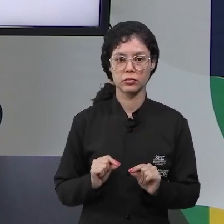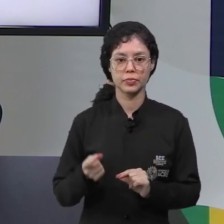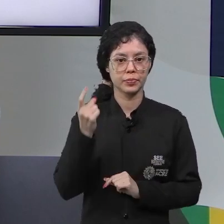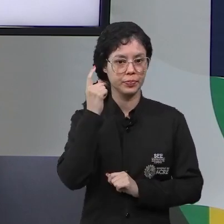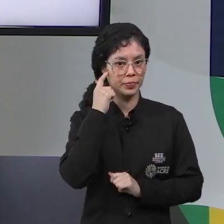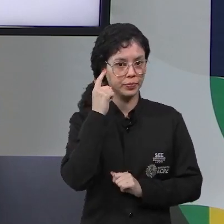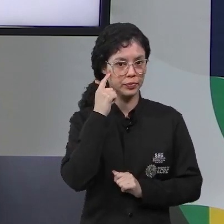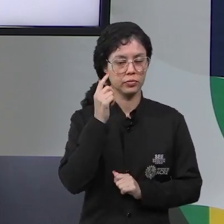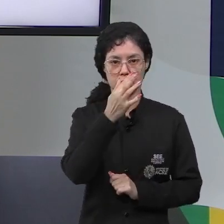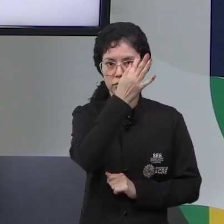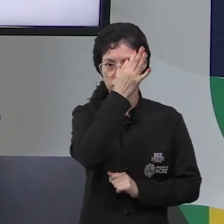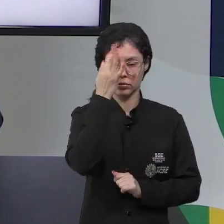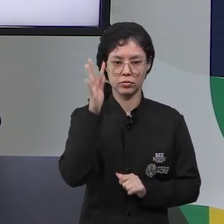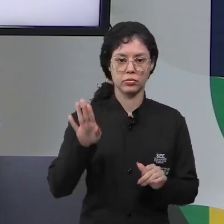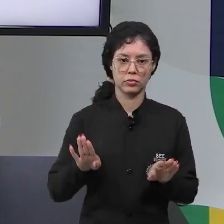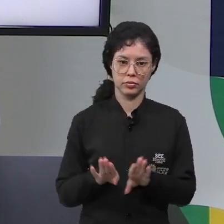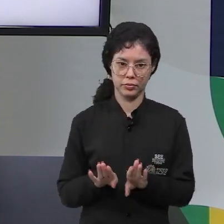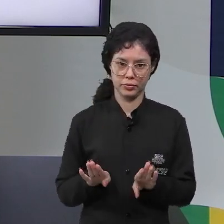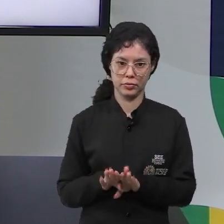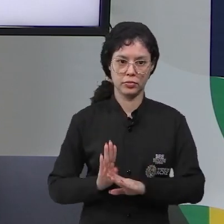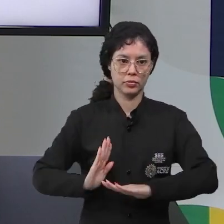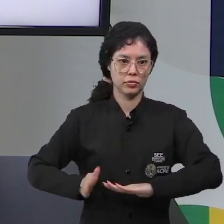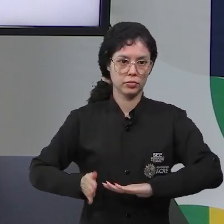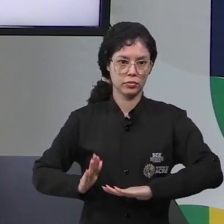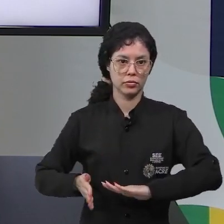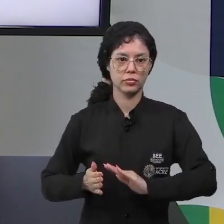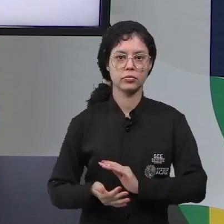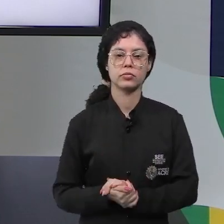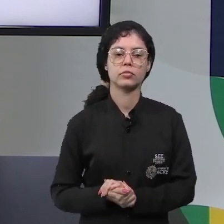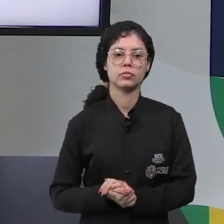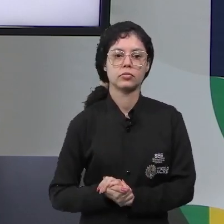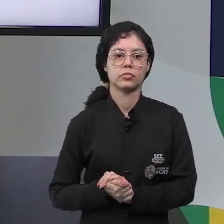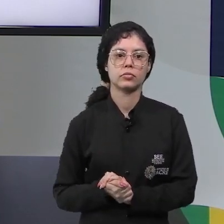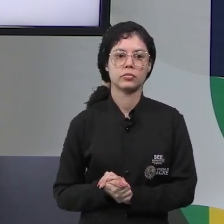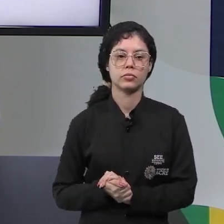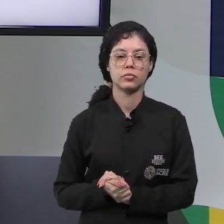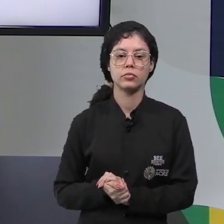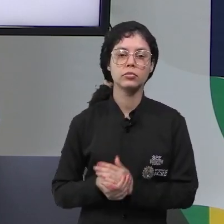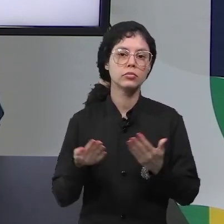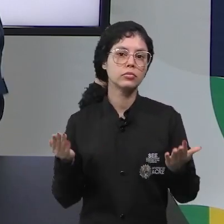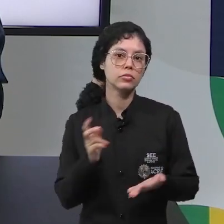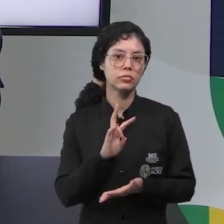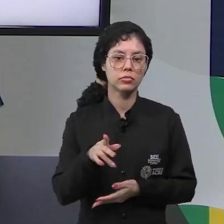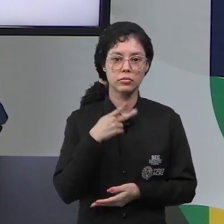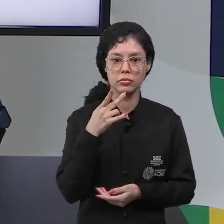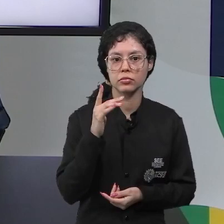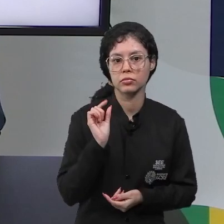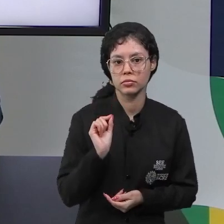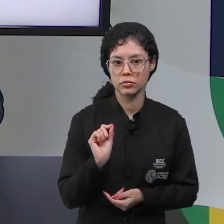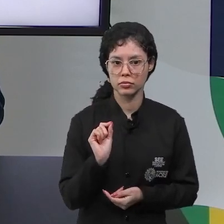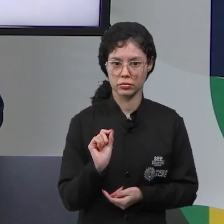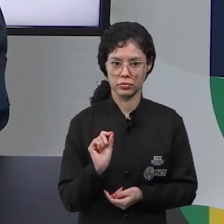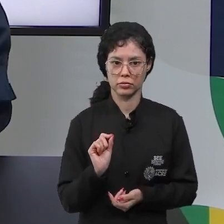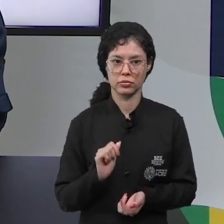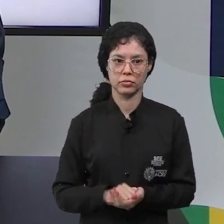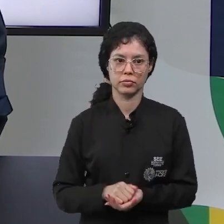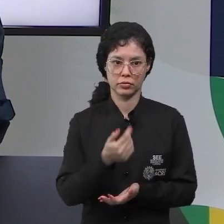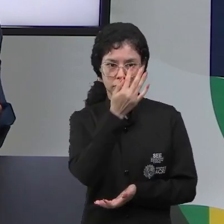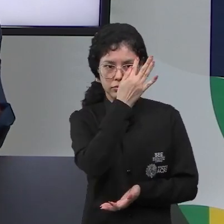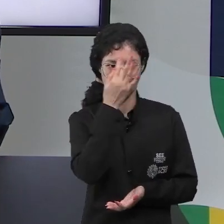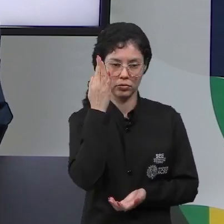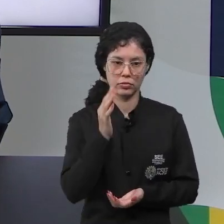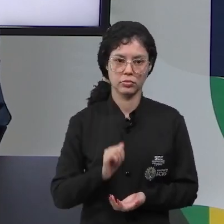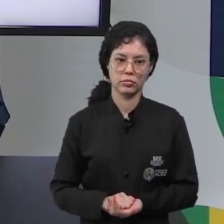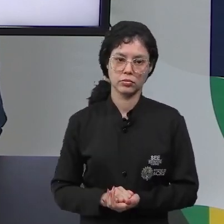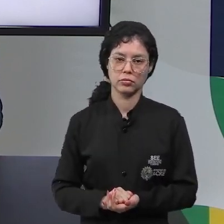pensamento de um filósofo também contemporâneo, Gilles Deleuze, que ele vai dizer o seguinte: